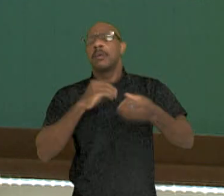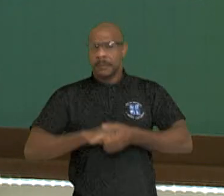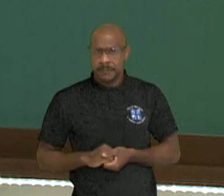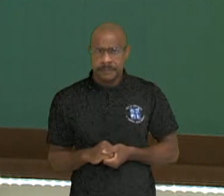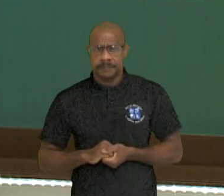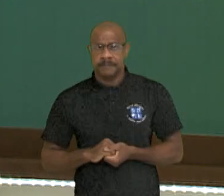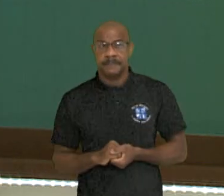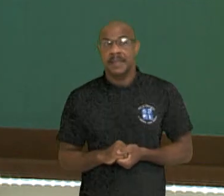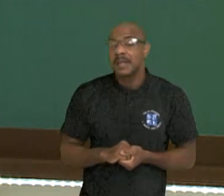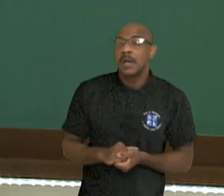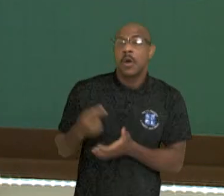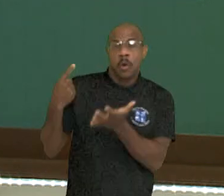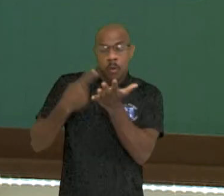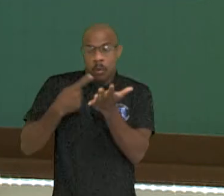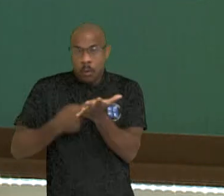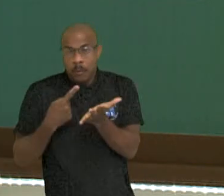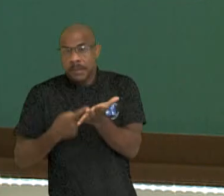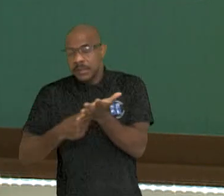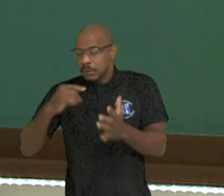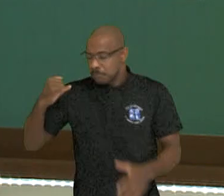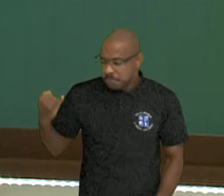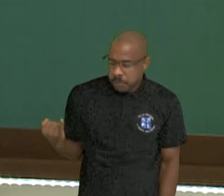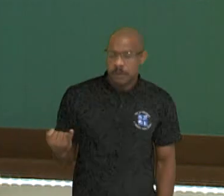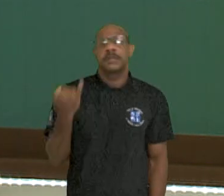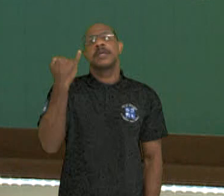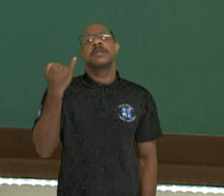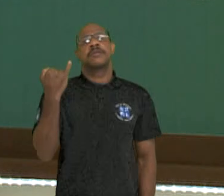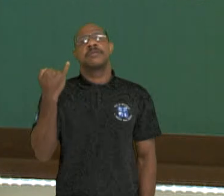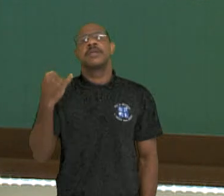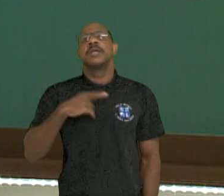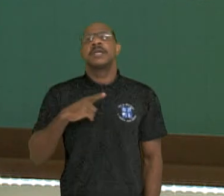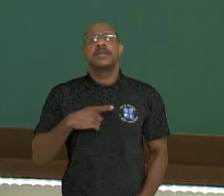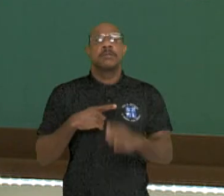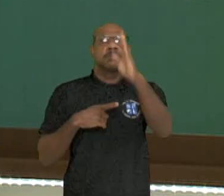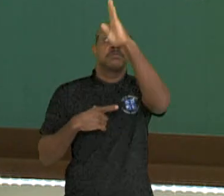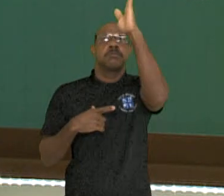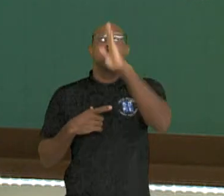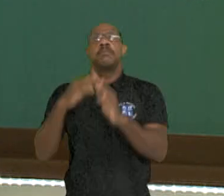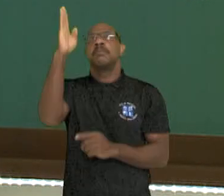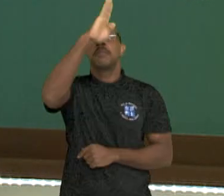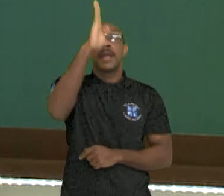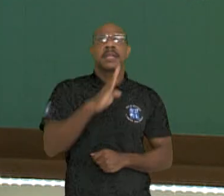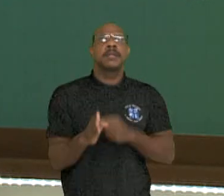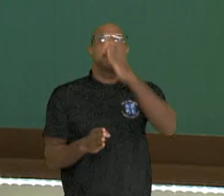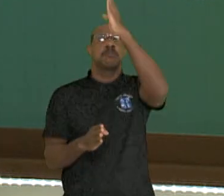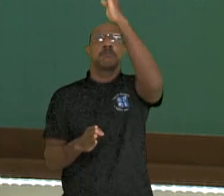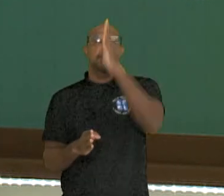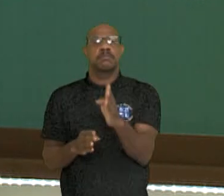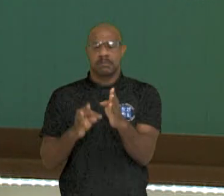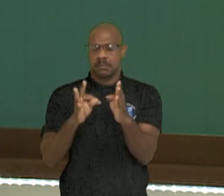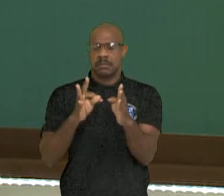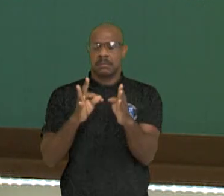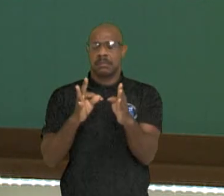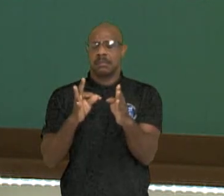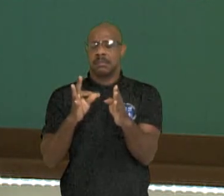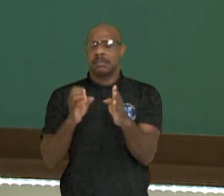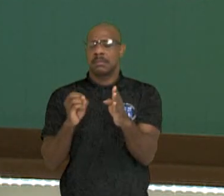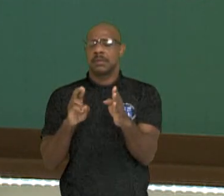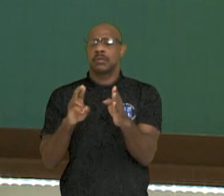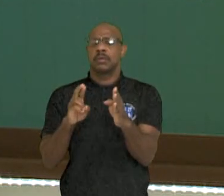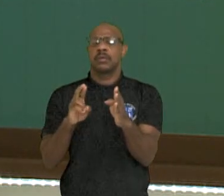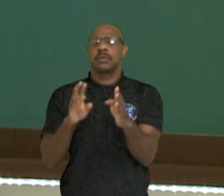e que estabeleceram as primeiras formas do nosso território. O Tratado de Tordesilhas, que foi assinado em